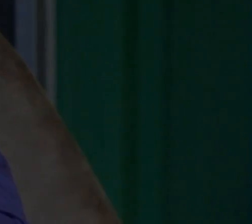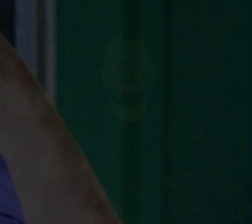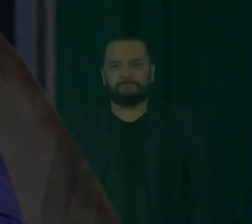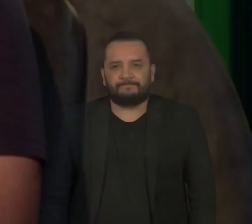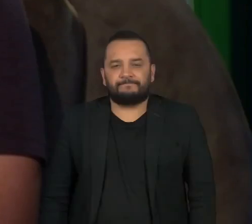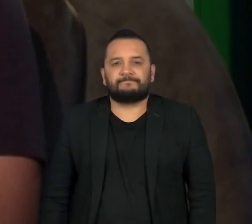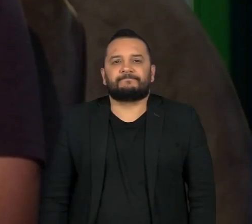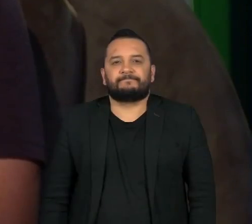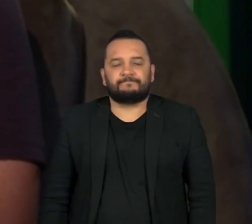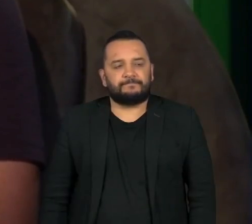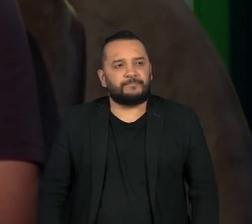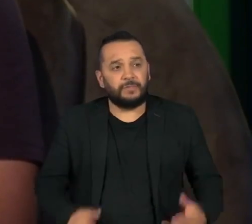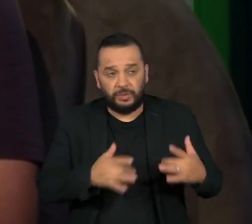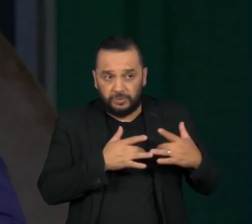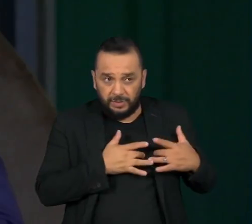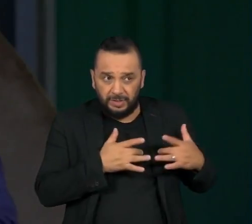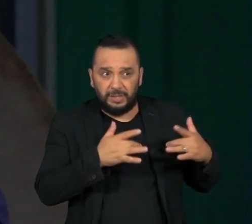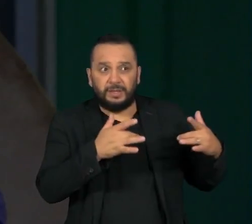Solidariedade,